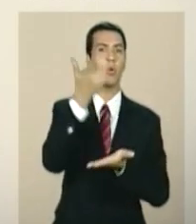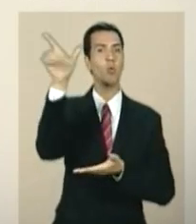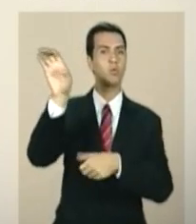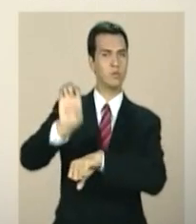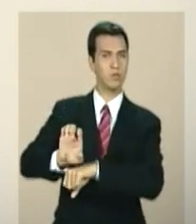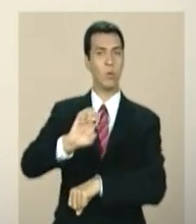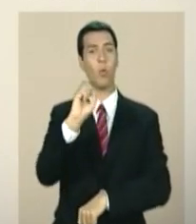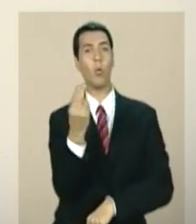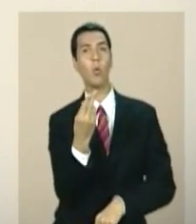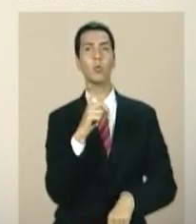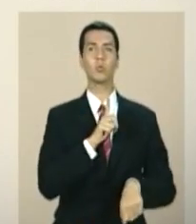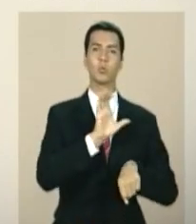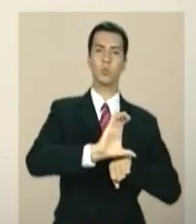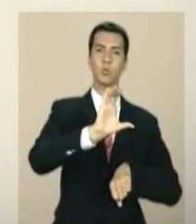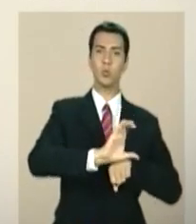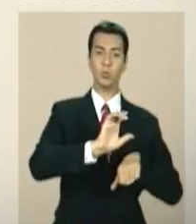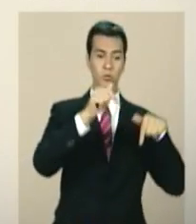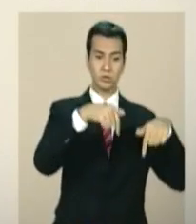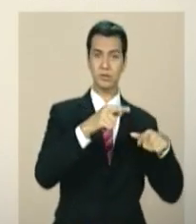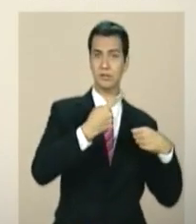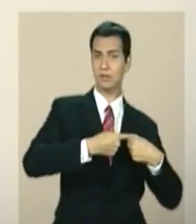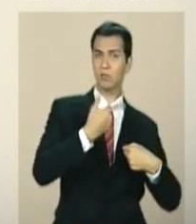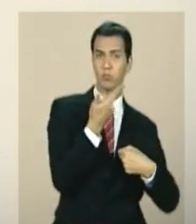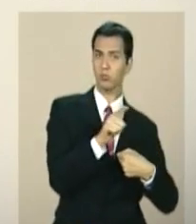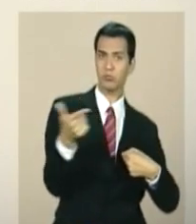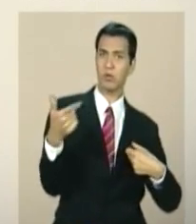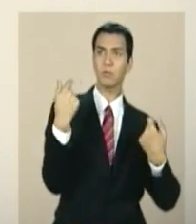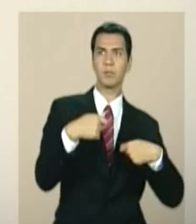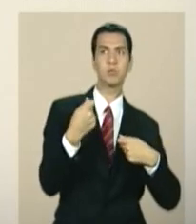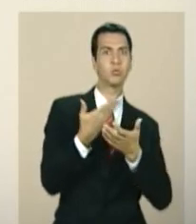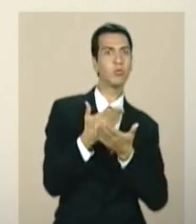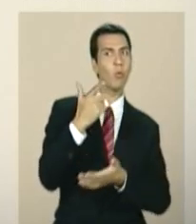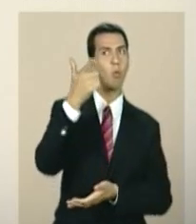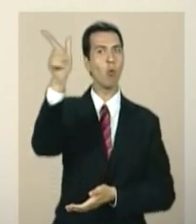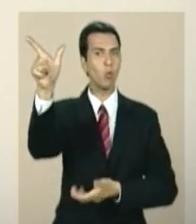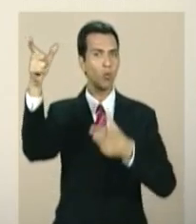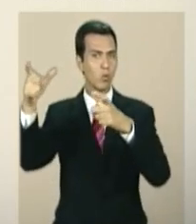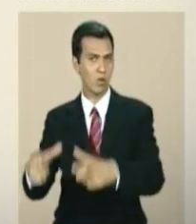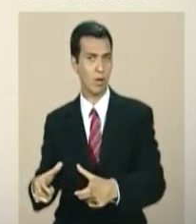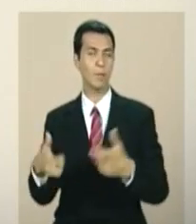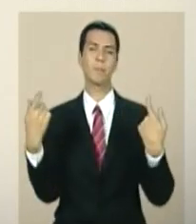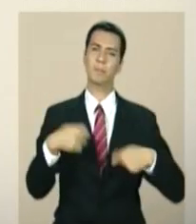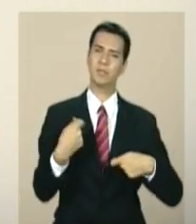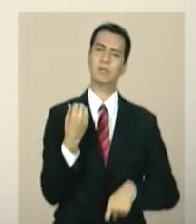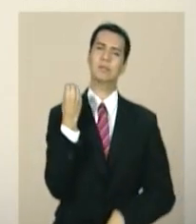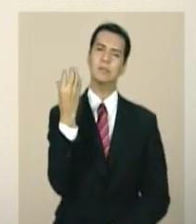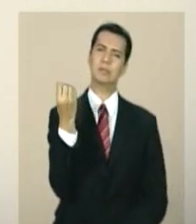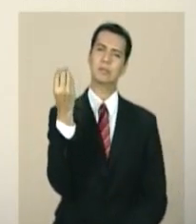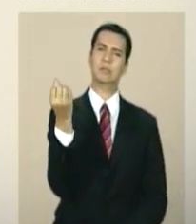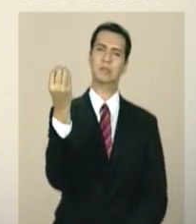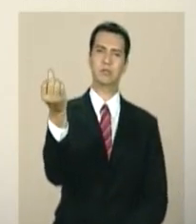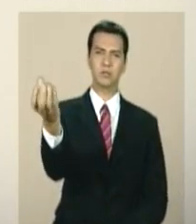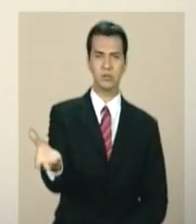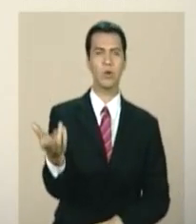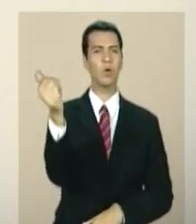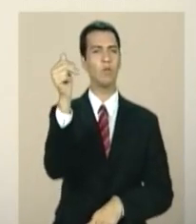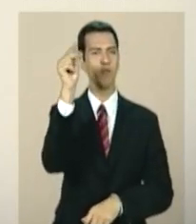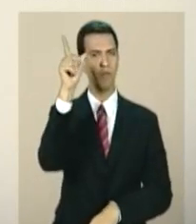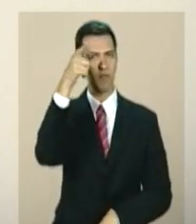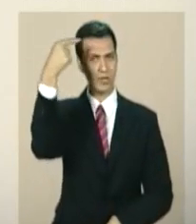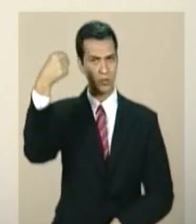vive para isso ele tem de viajar centenas de quilômetros para prestar o vestibular em outra